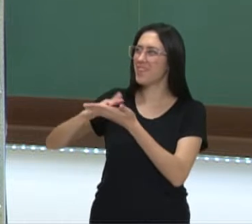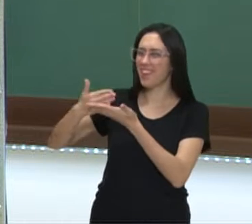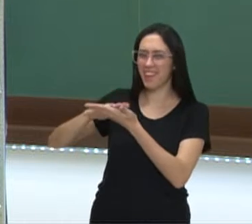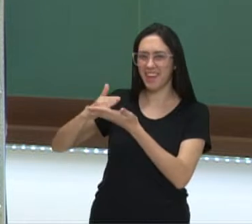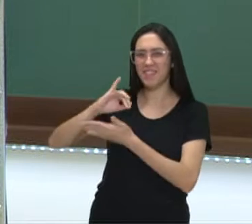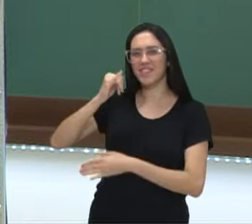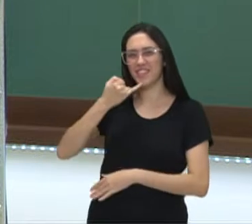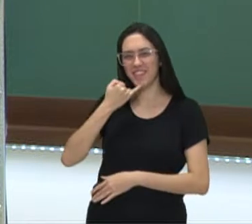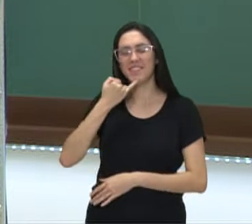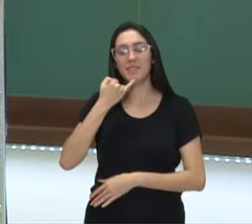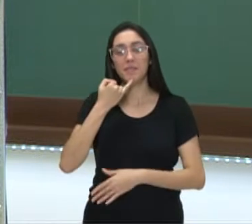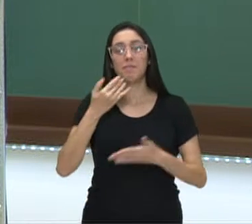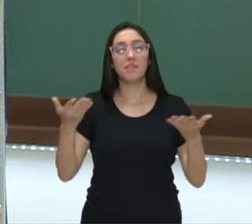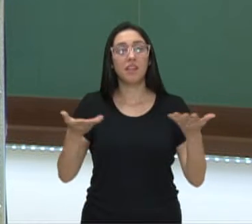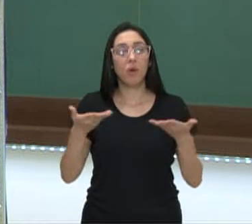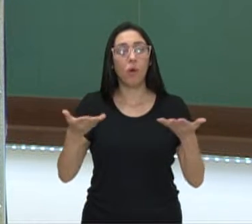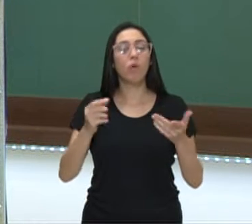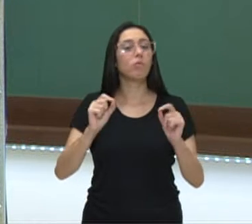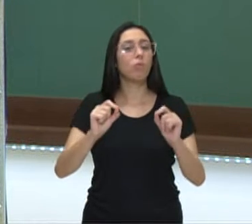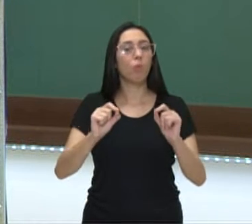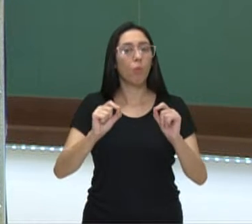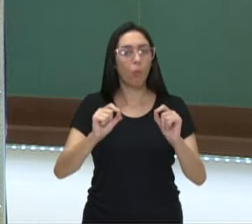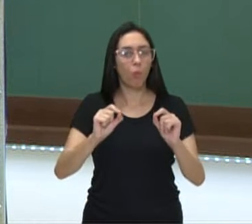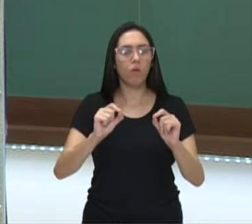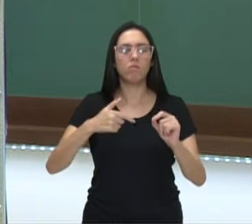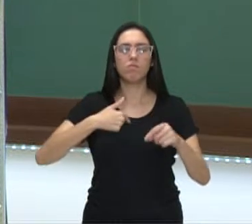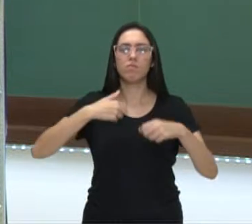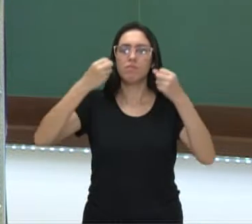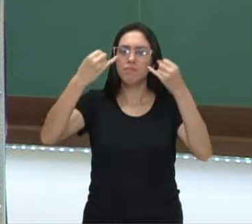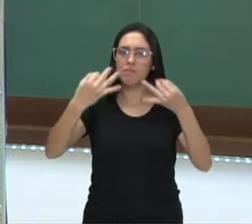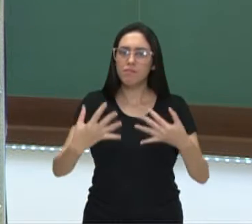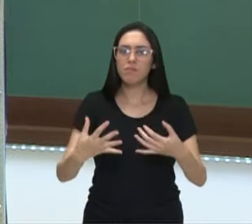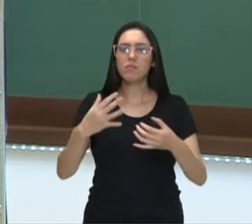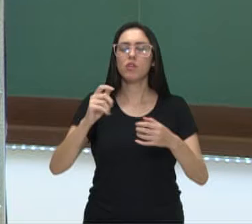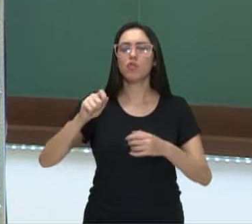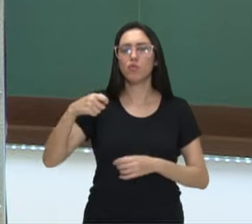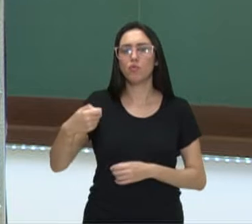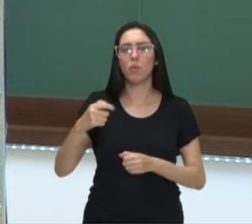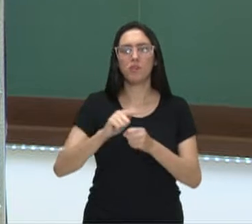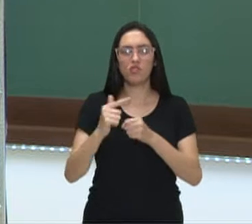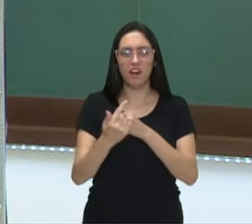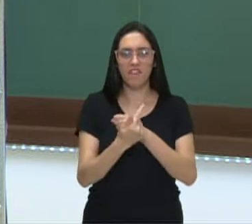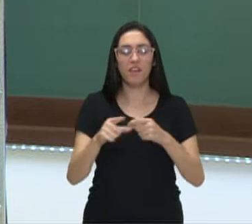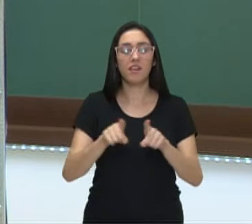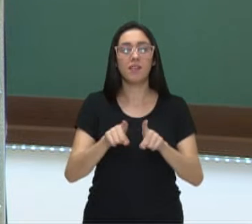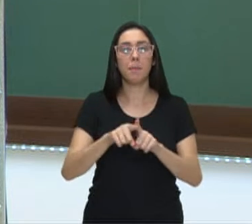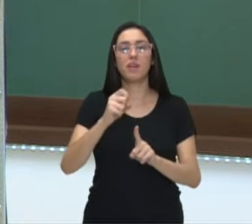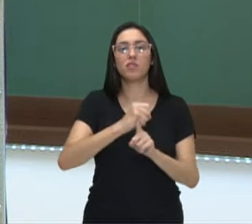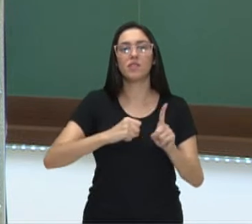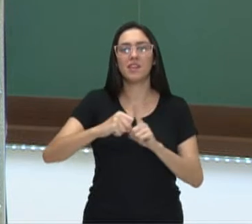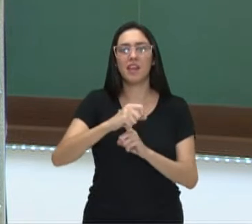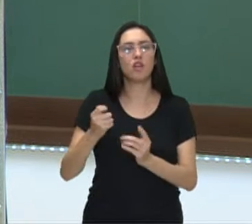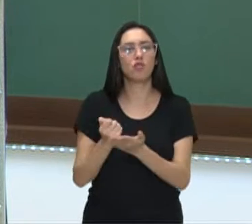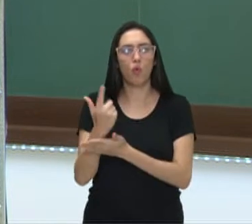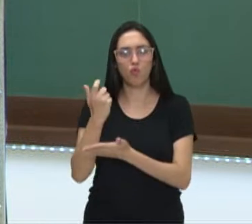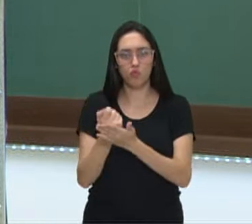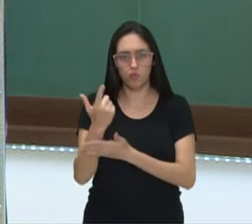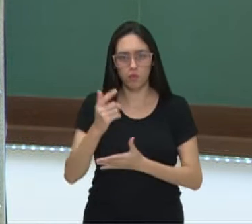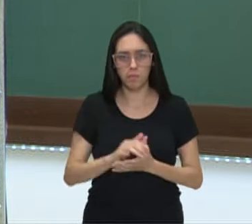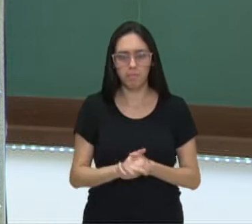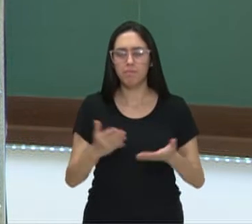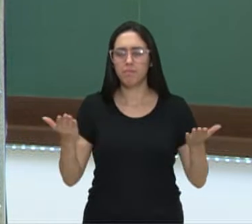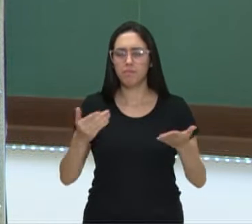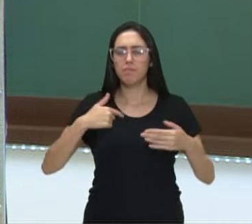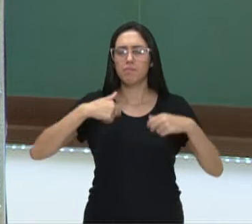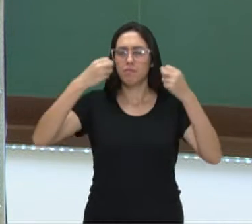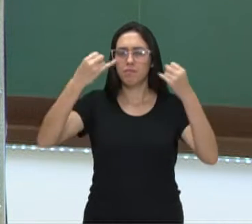Libras, nós vamos levar até você um pouquinho sobre a geografia e sobre a sociedade de consumo. E para isso eu já quero caracterizar aqui para